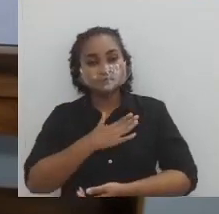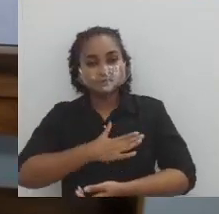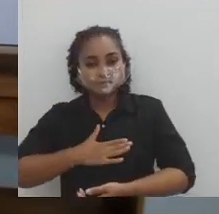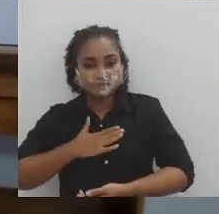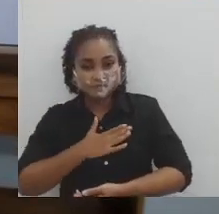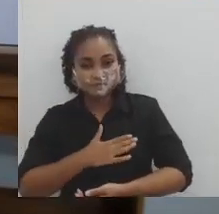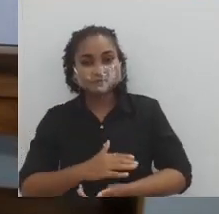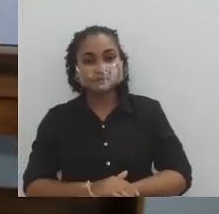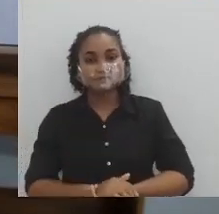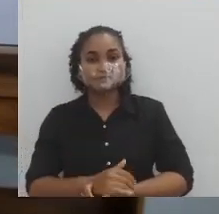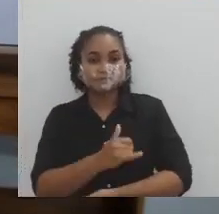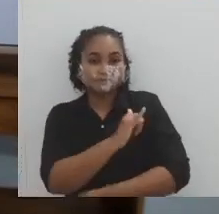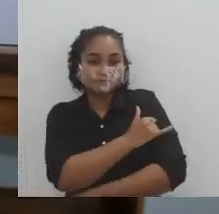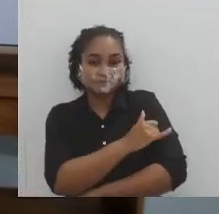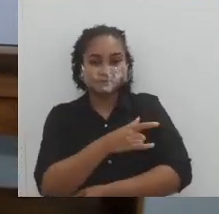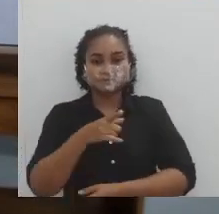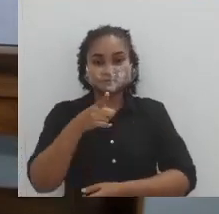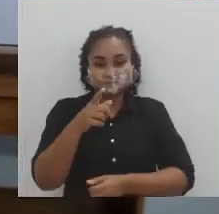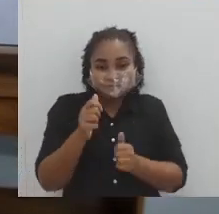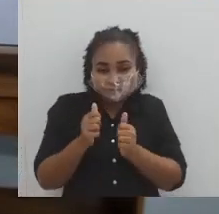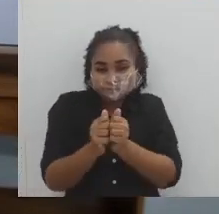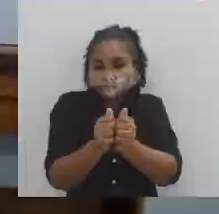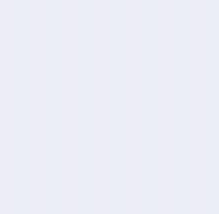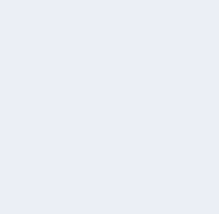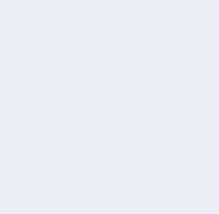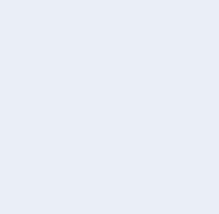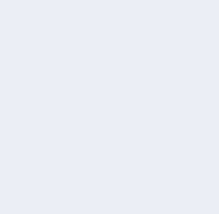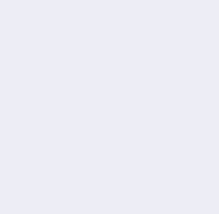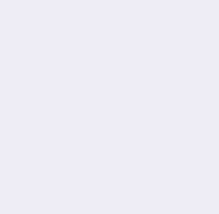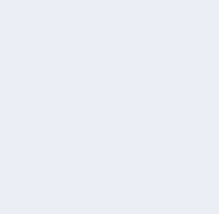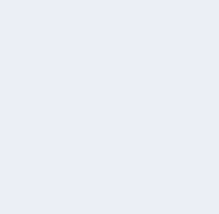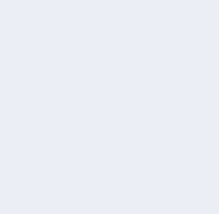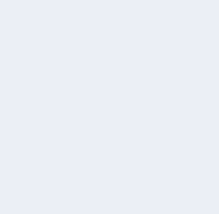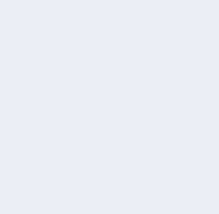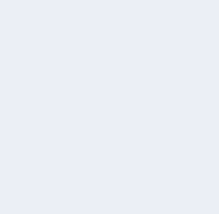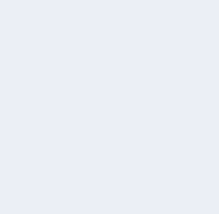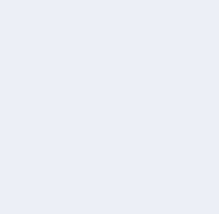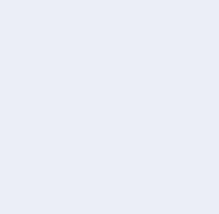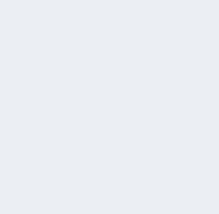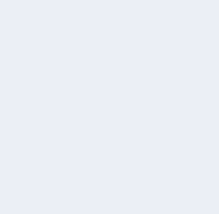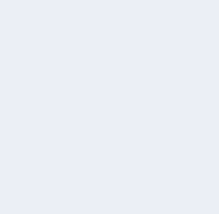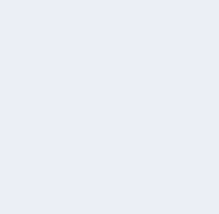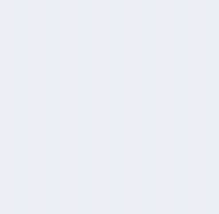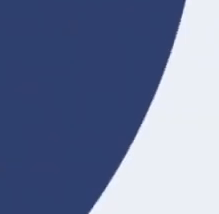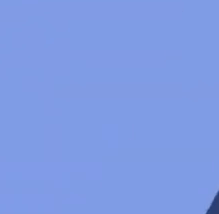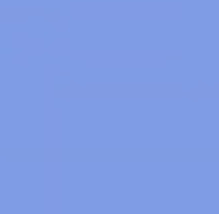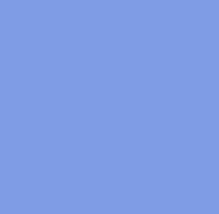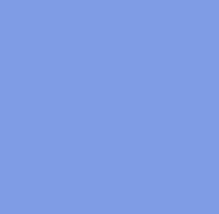gostado. Édia, estamos juntos!